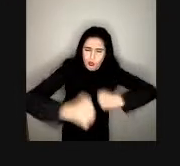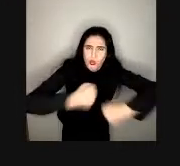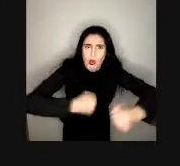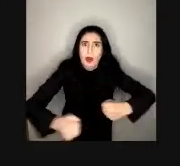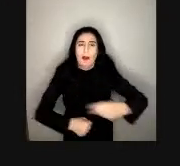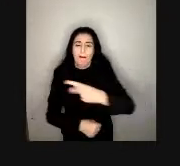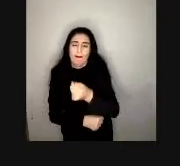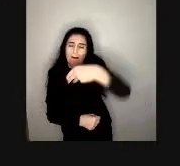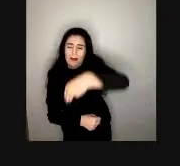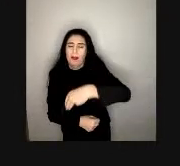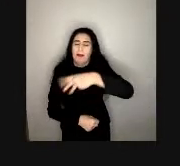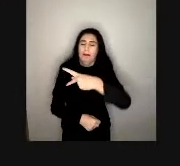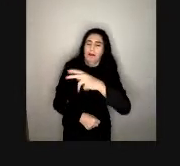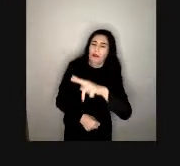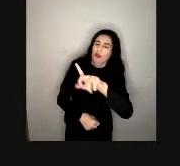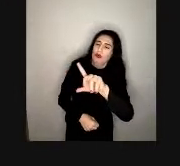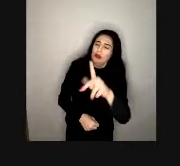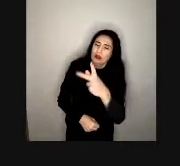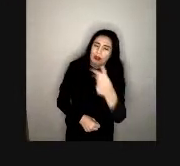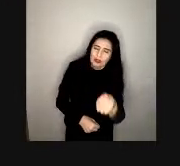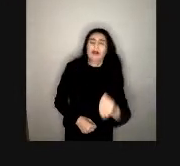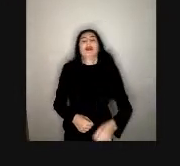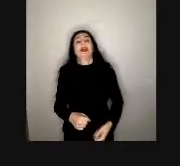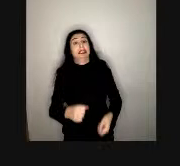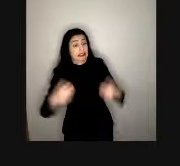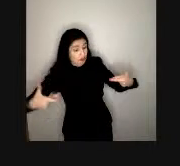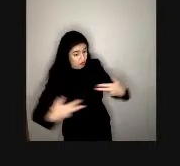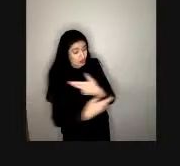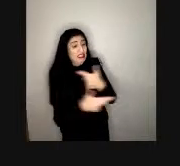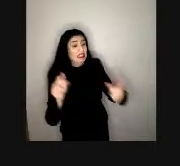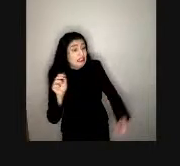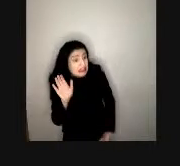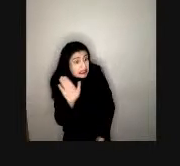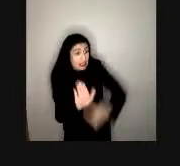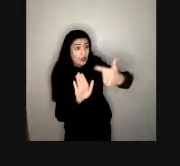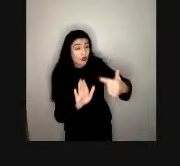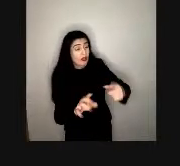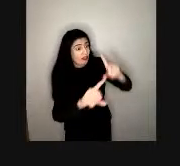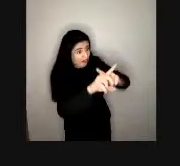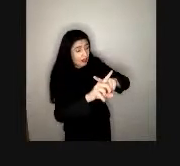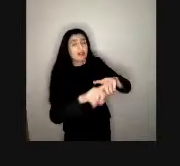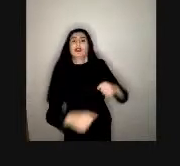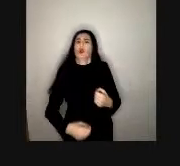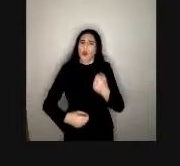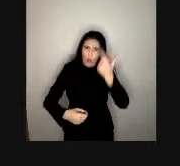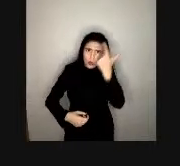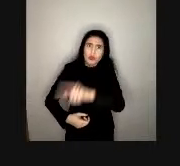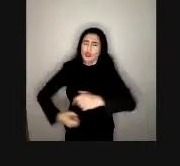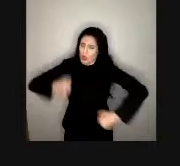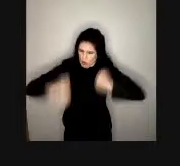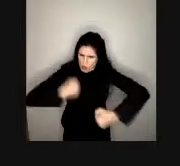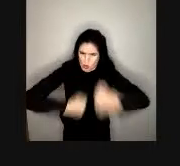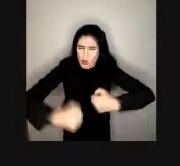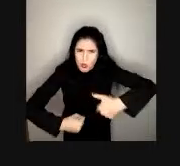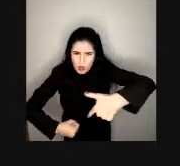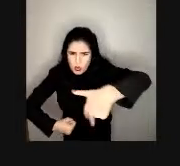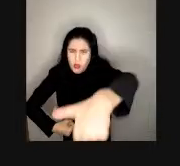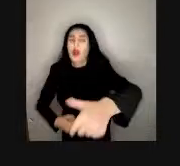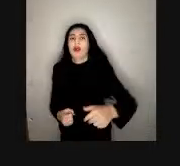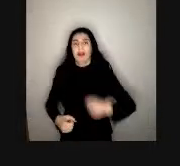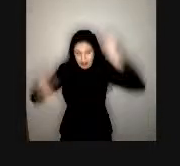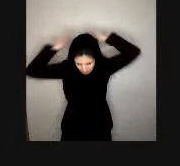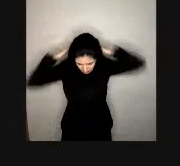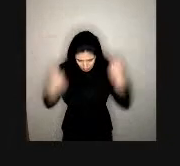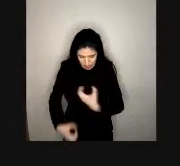a cirurgia pela segunda vez. E ele disse que sim, ela fez a maratona, ganhou a sua medalha de participação, e é